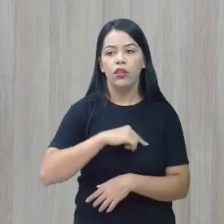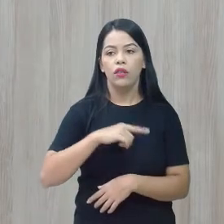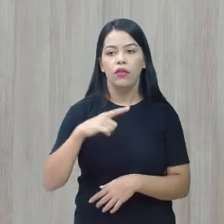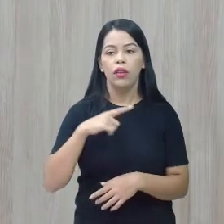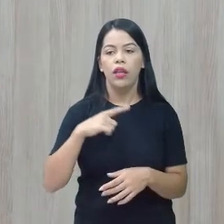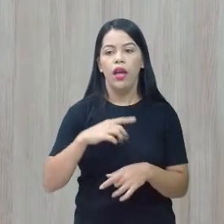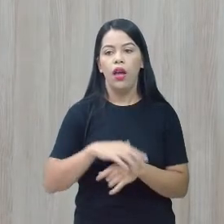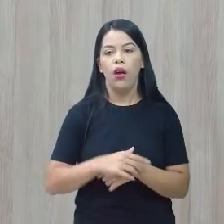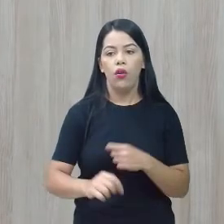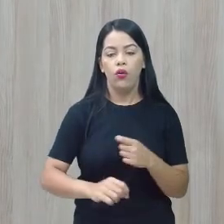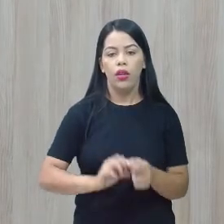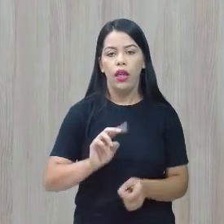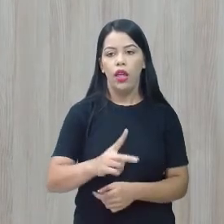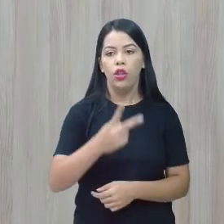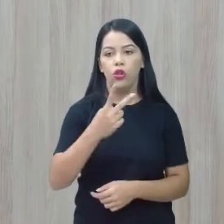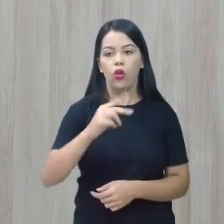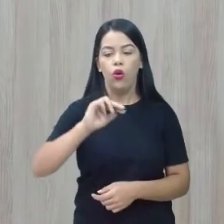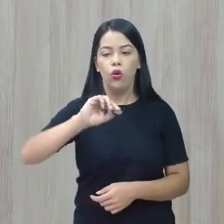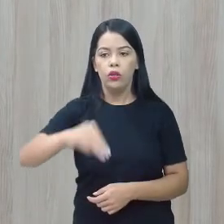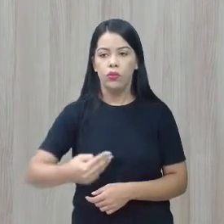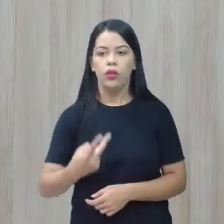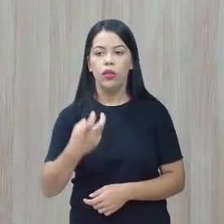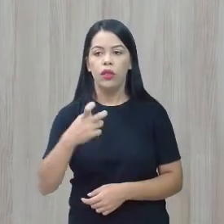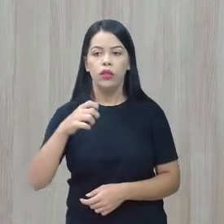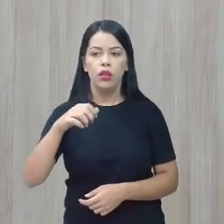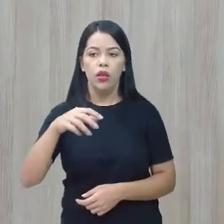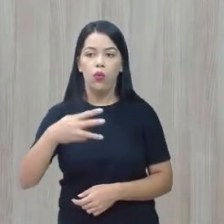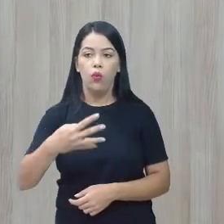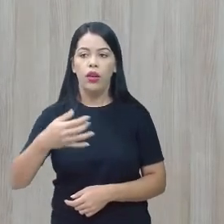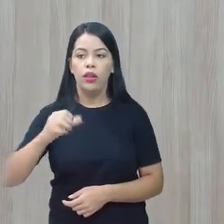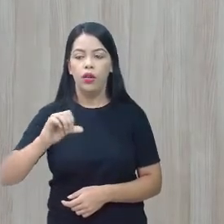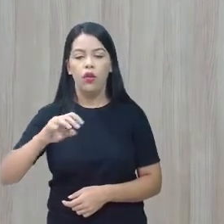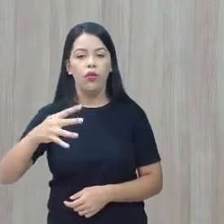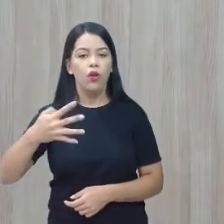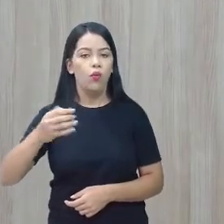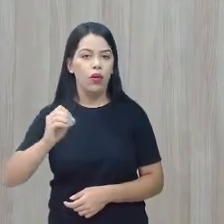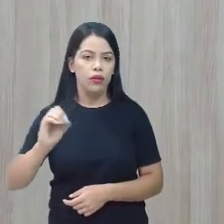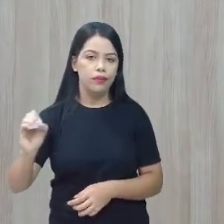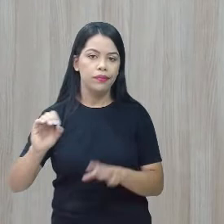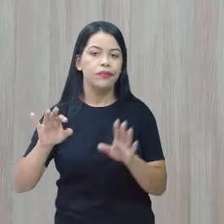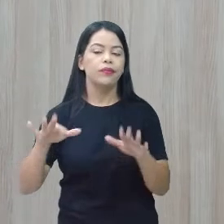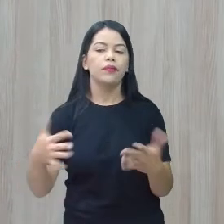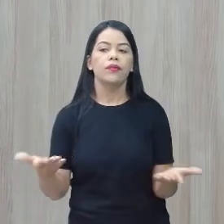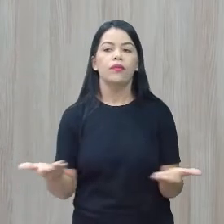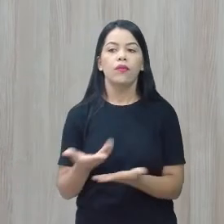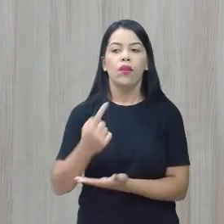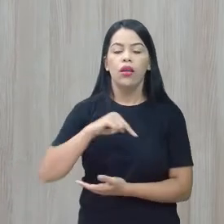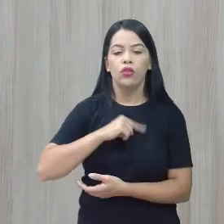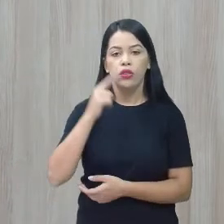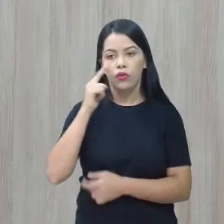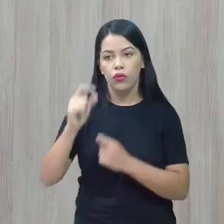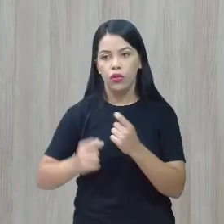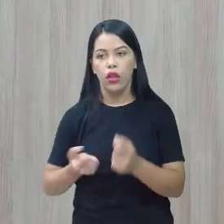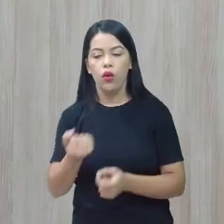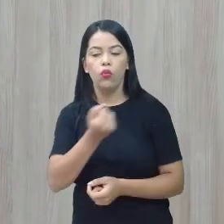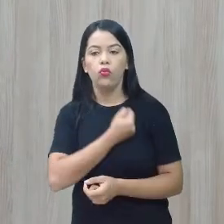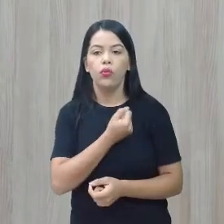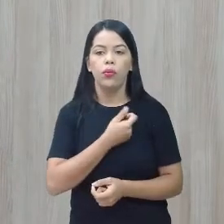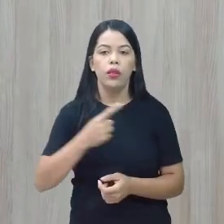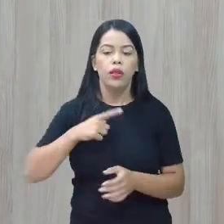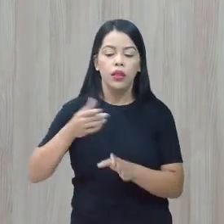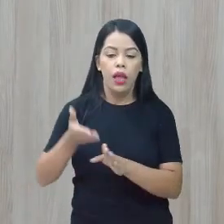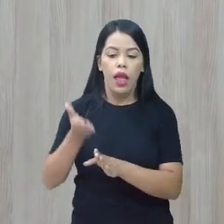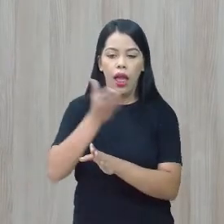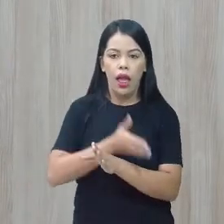2.549.400, tá certo? A gente fez o arredondamento agora para cima, utilizando que esse número que veio depois é um número que já atende a